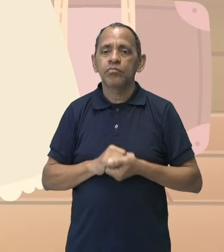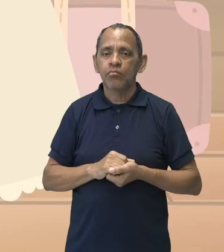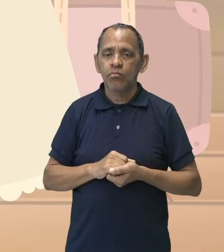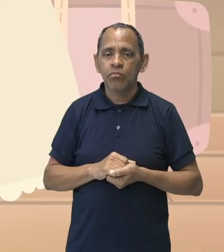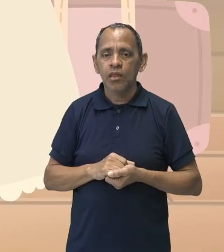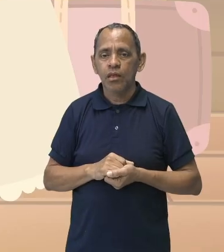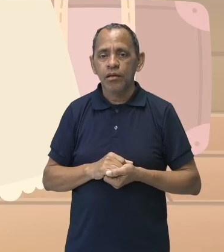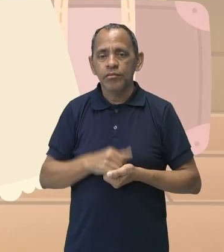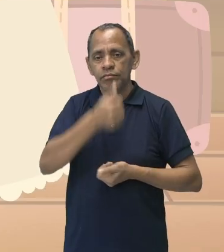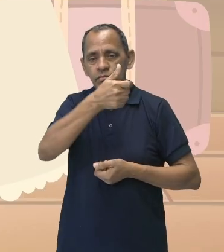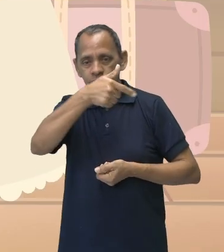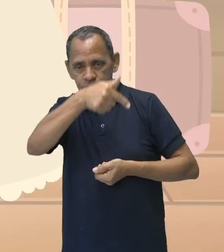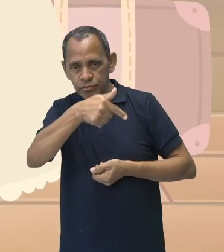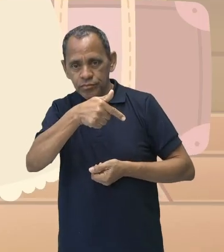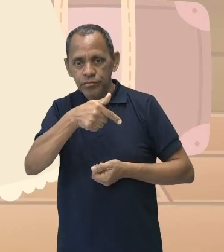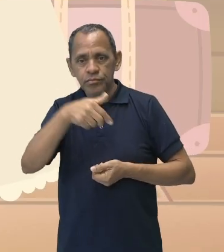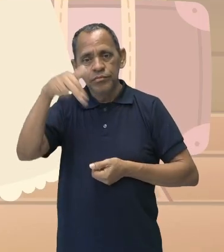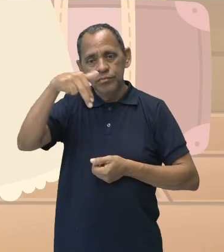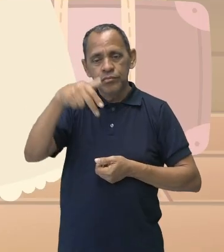Em 17 de novembro de